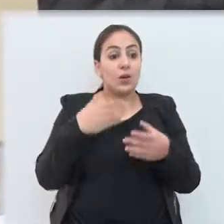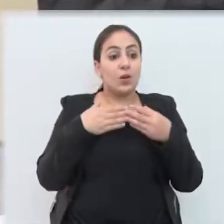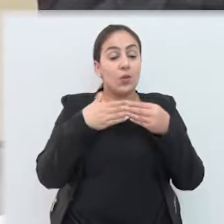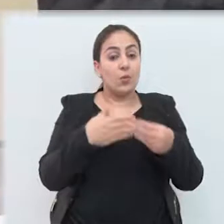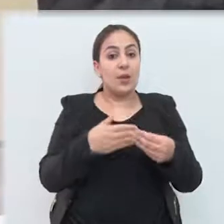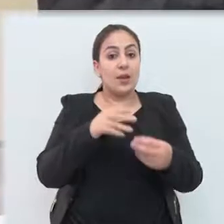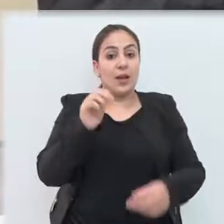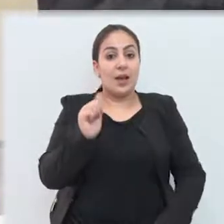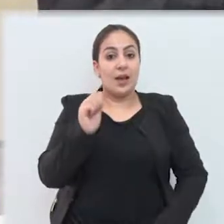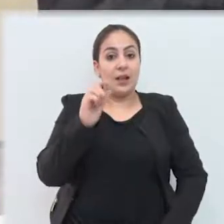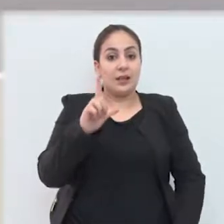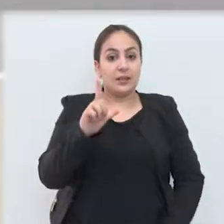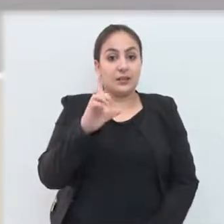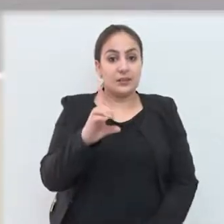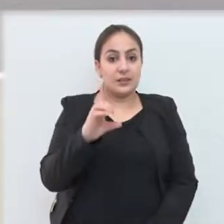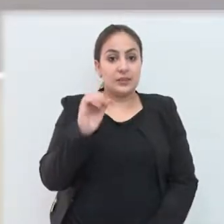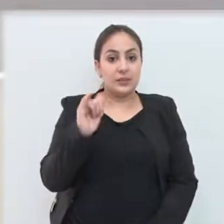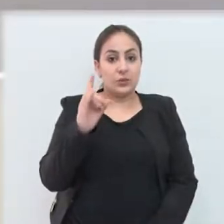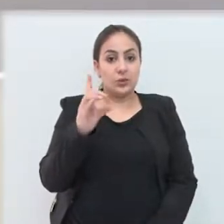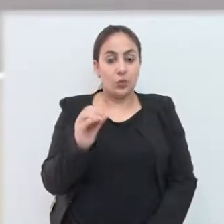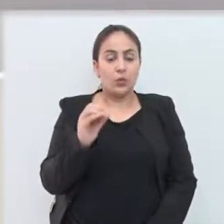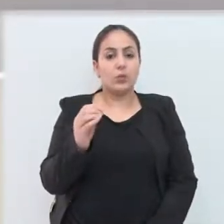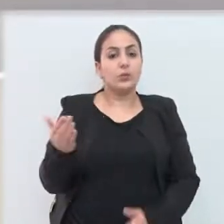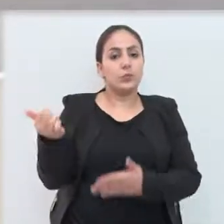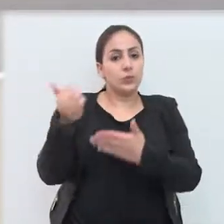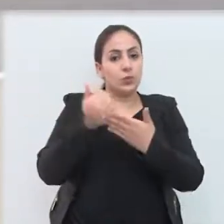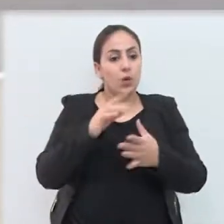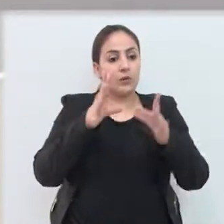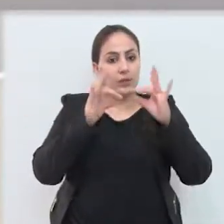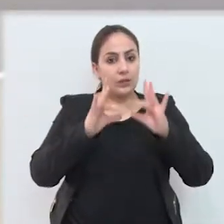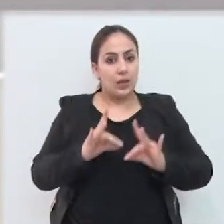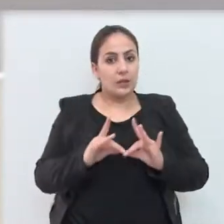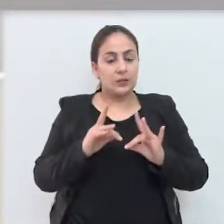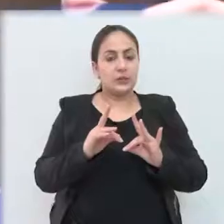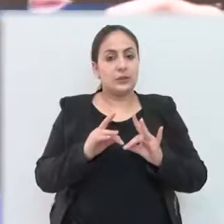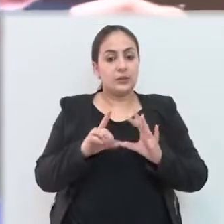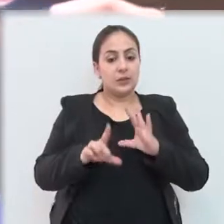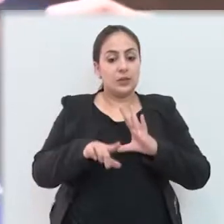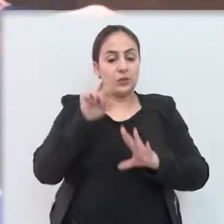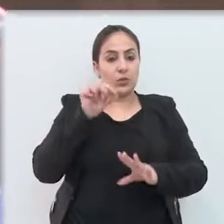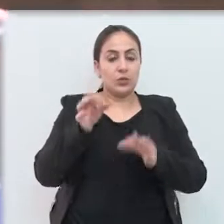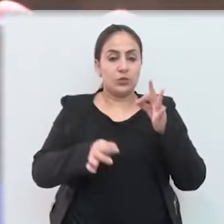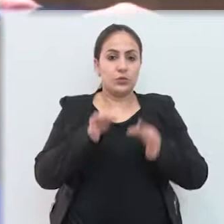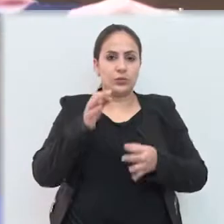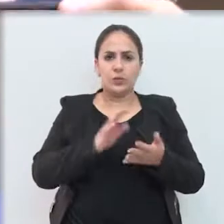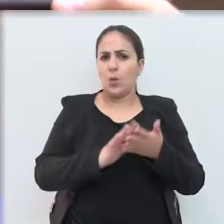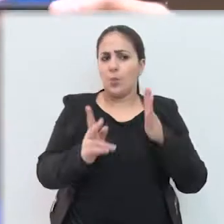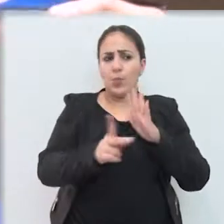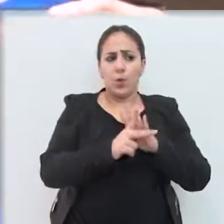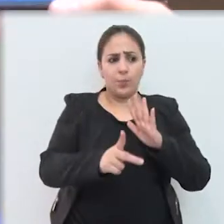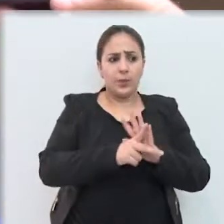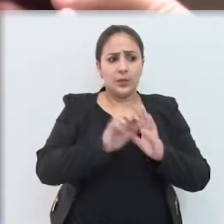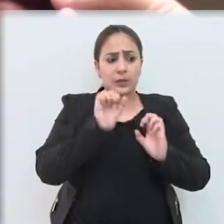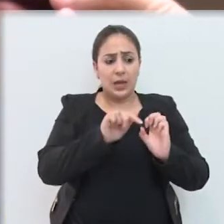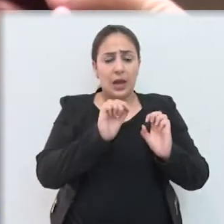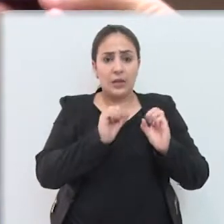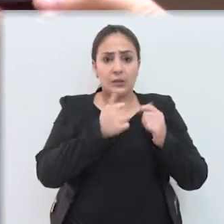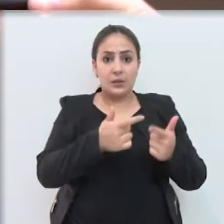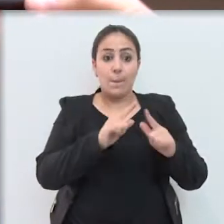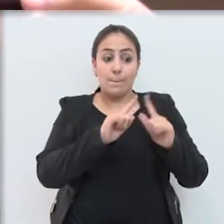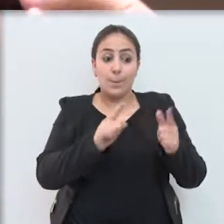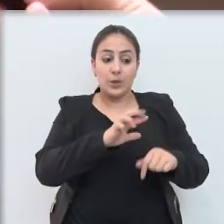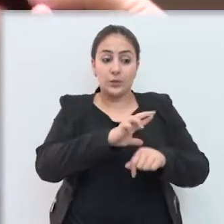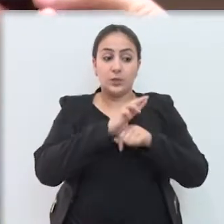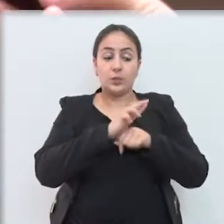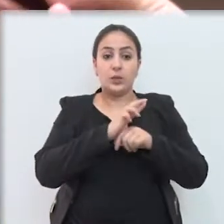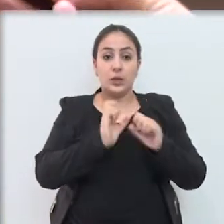da ação, Alcindo Roque, trouxe outros detalhes da decisão judicial. Não é um julgamento da própria ação, mas ela